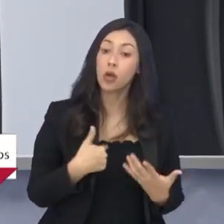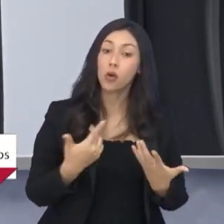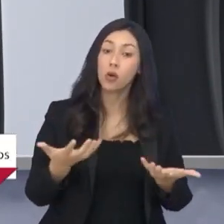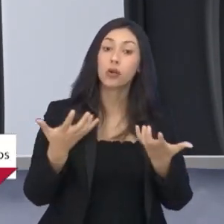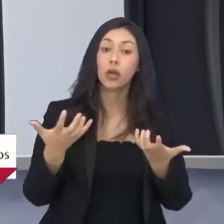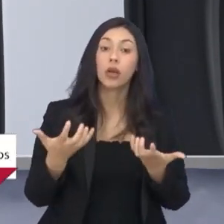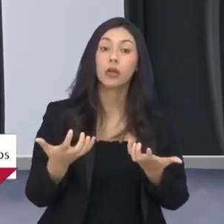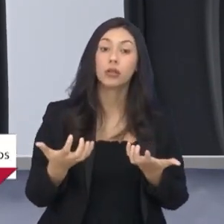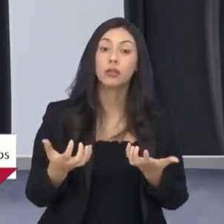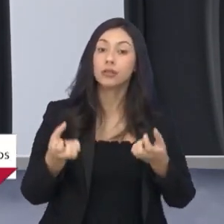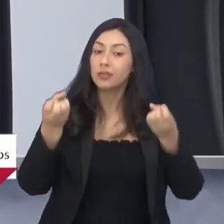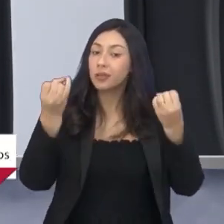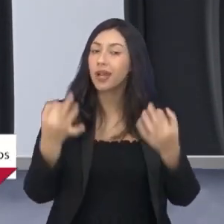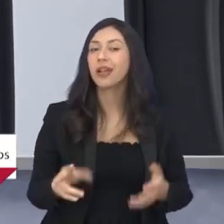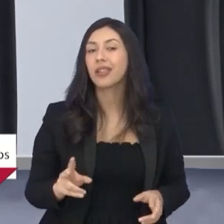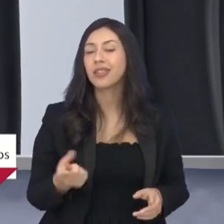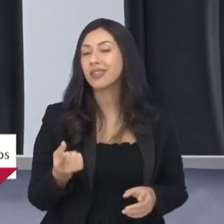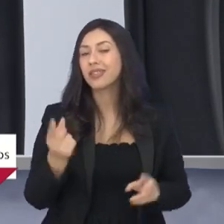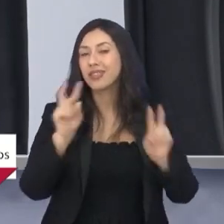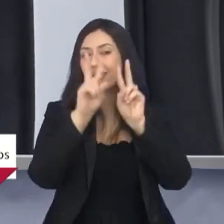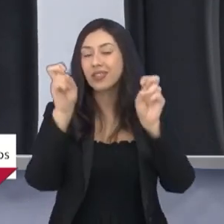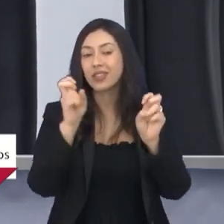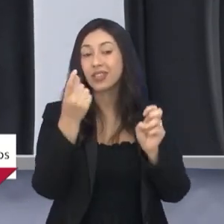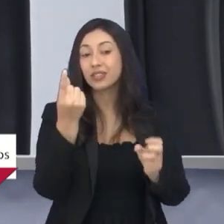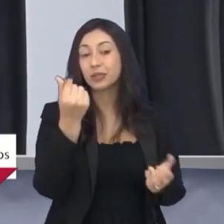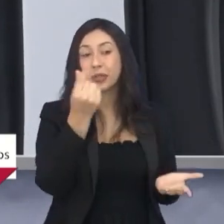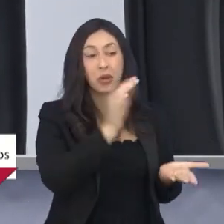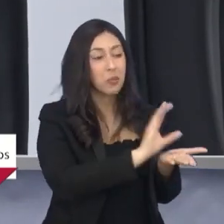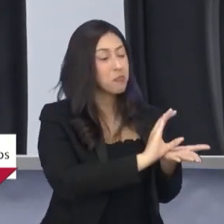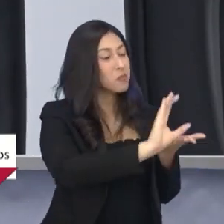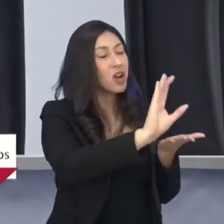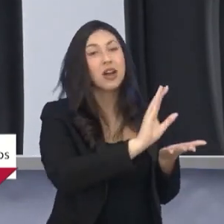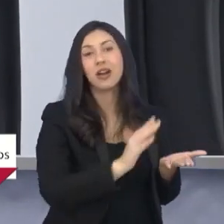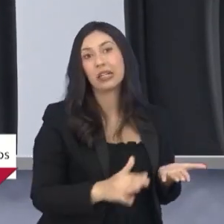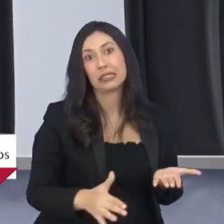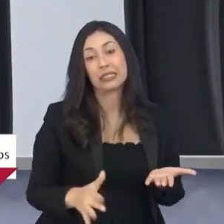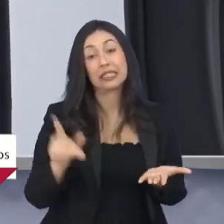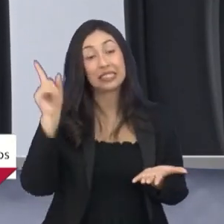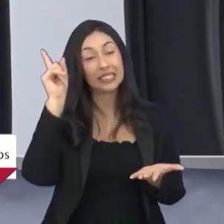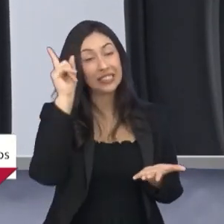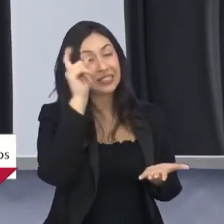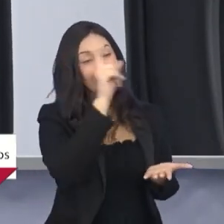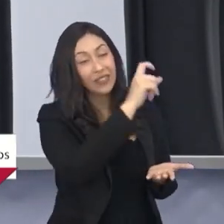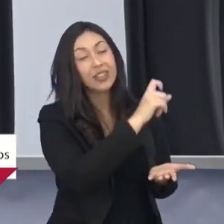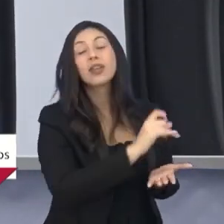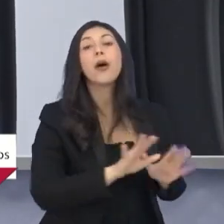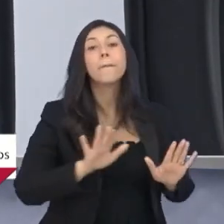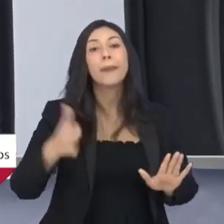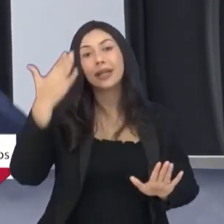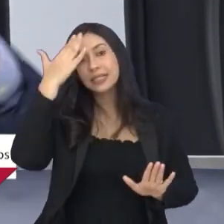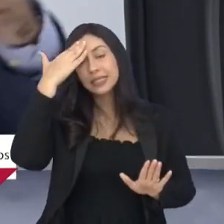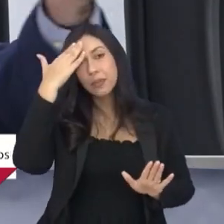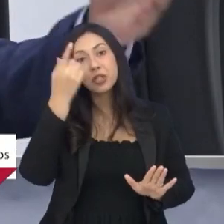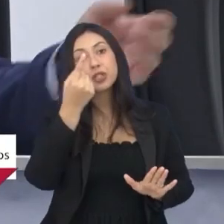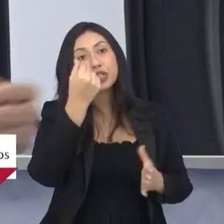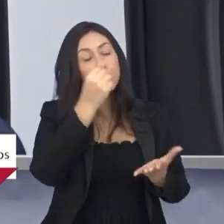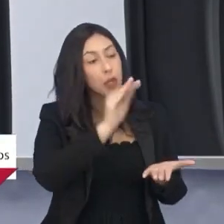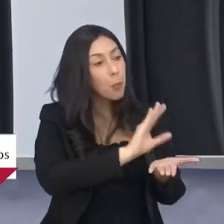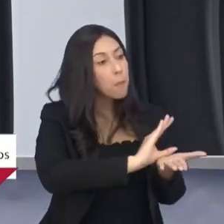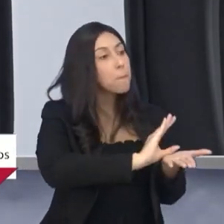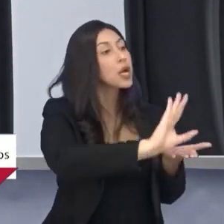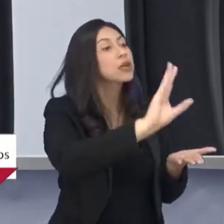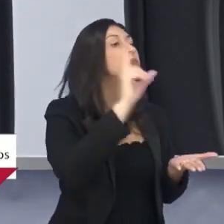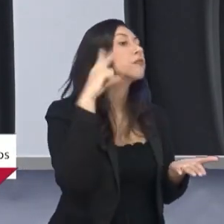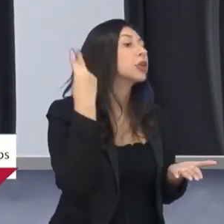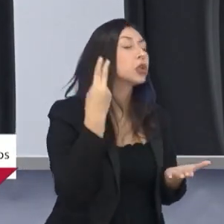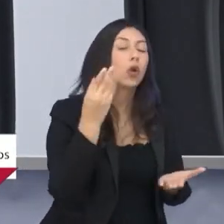pouquinho de de adiantamentos que é sempre para um tema sensível né a gente sabe adiantamentos não pode ser em nome do presidente da Câmara não pode ser em nome do vereador